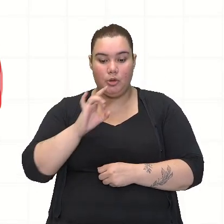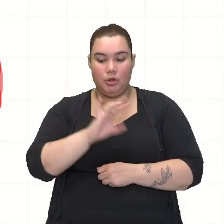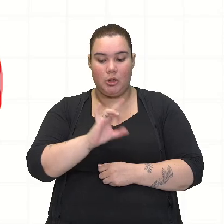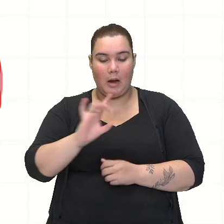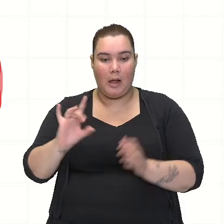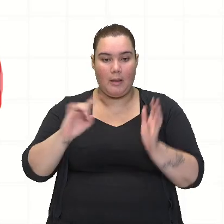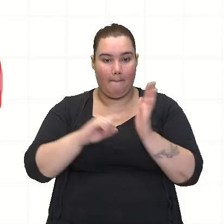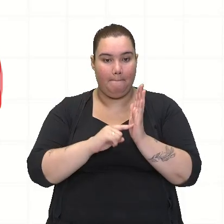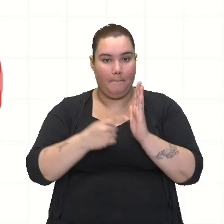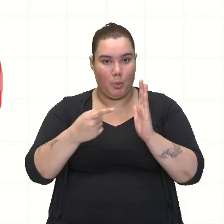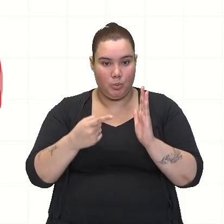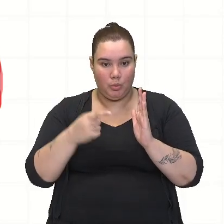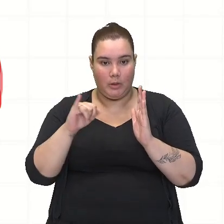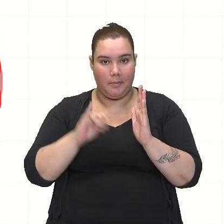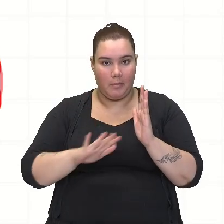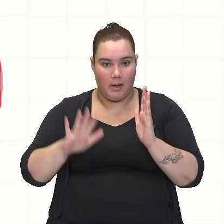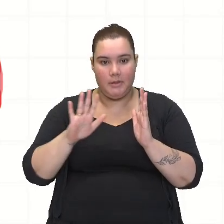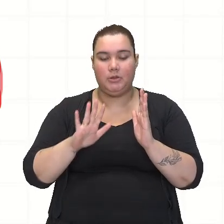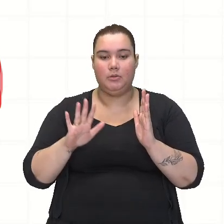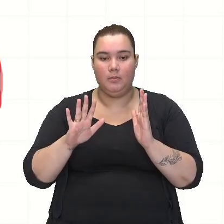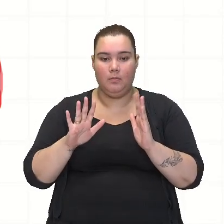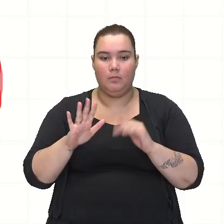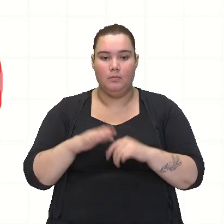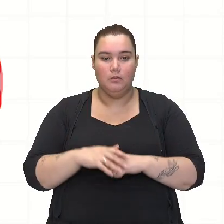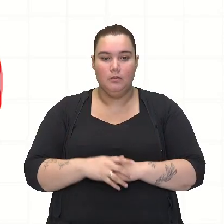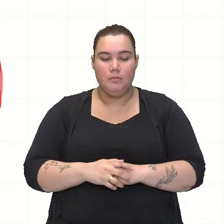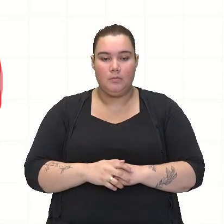coordenadas dos pontos